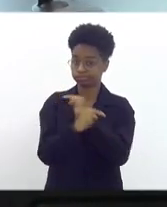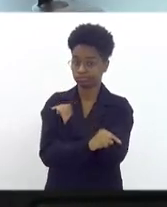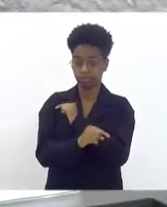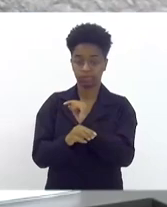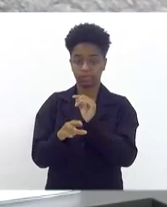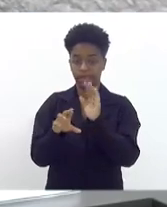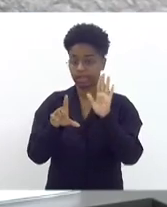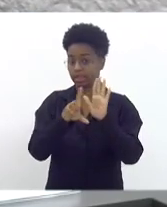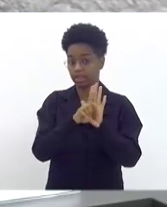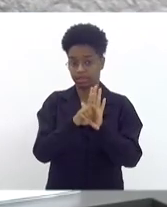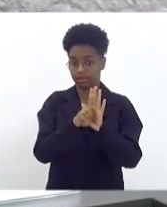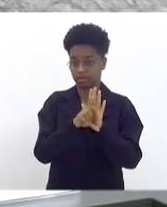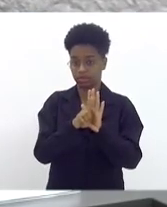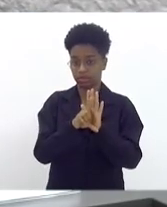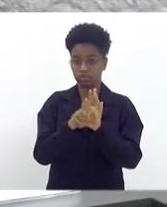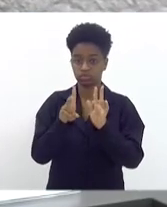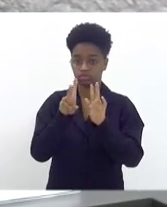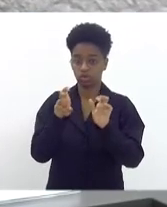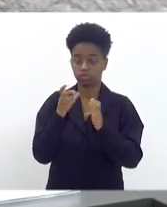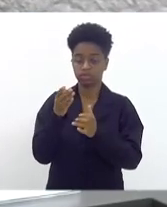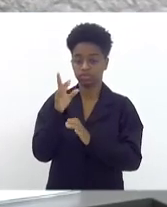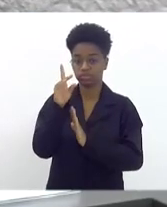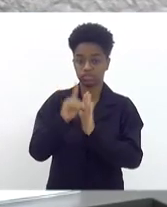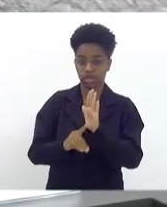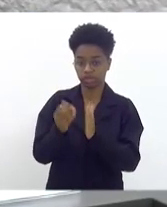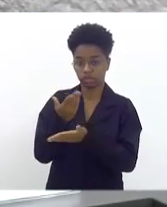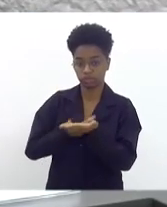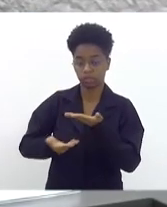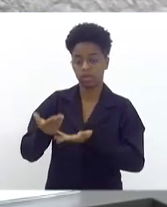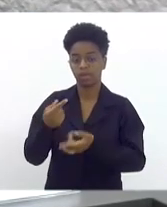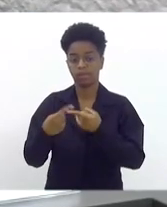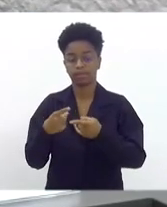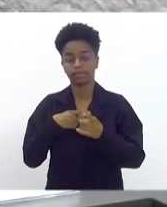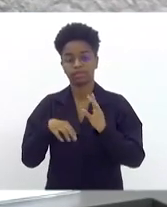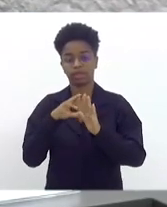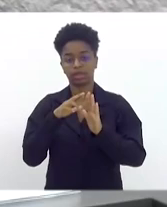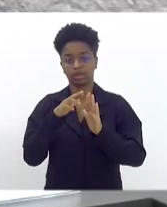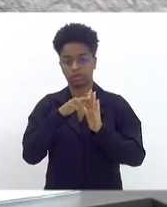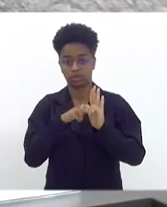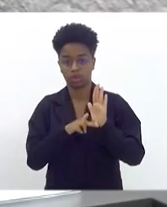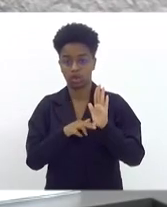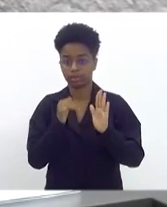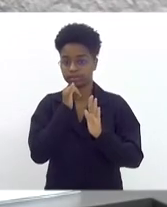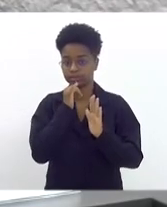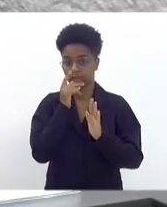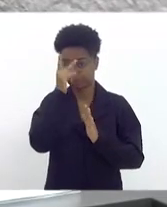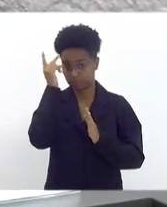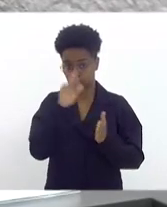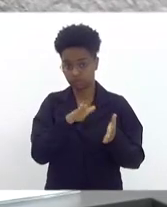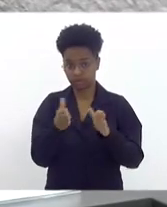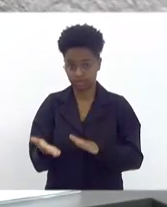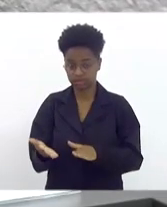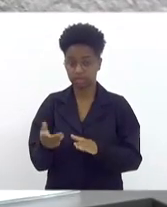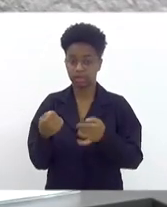legal de partilhamento de direito. Né? Existe uma norma quando... a pessoa falece,